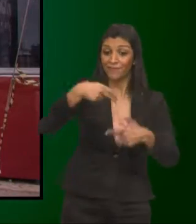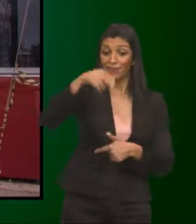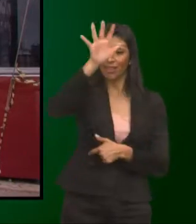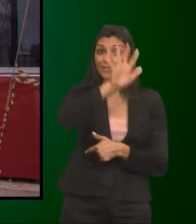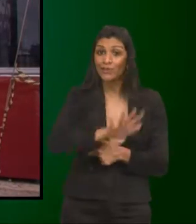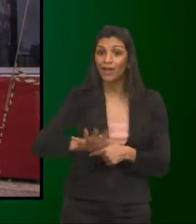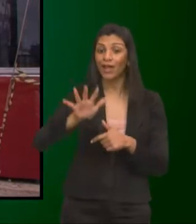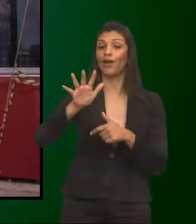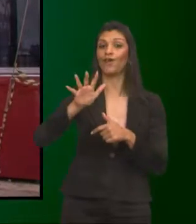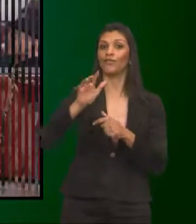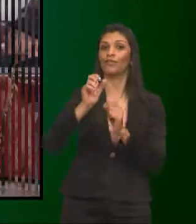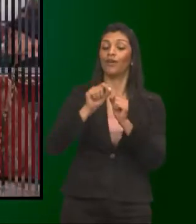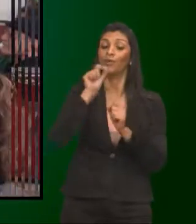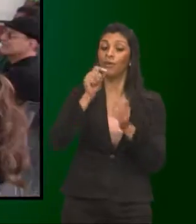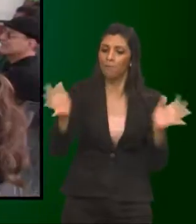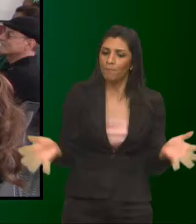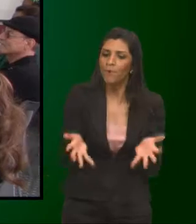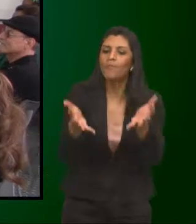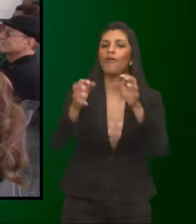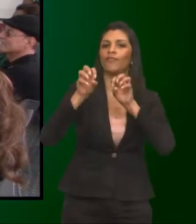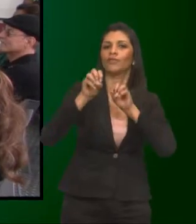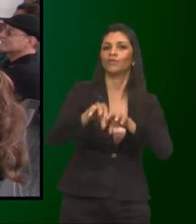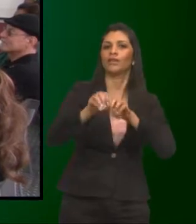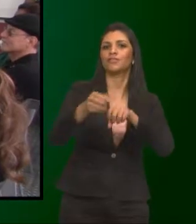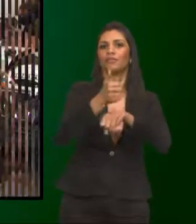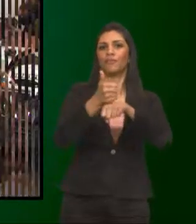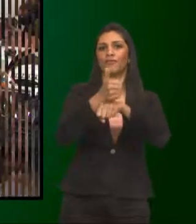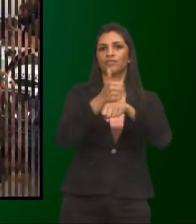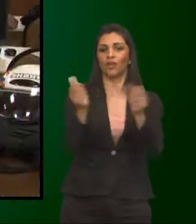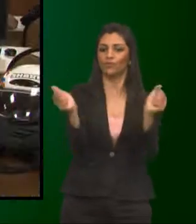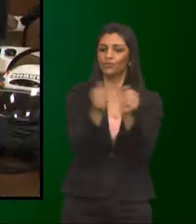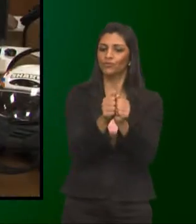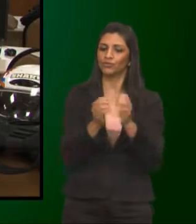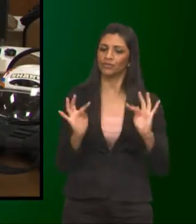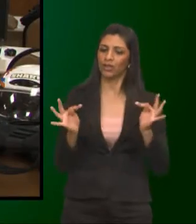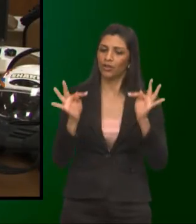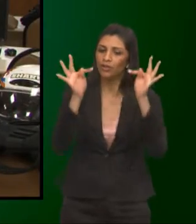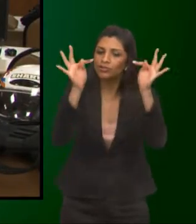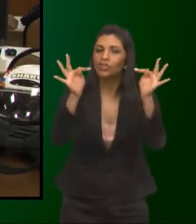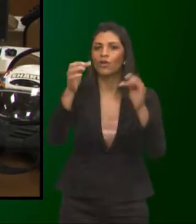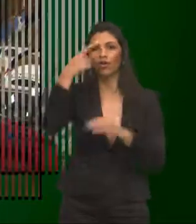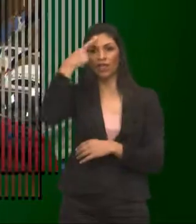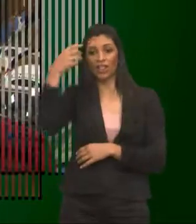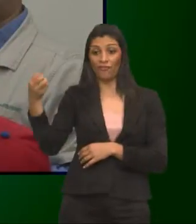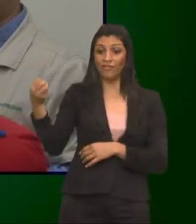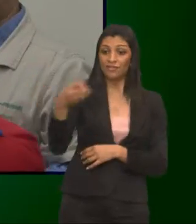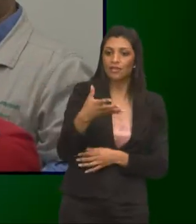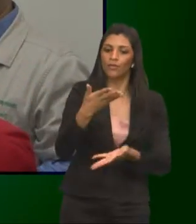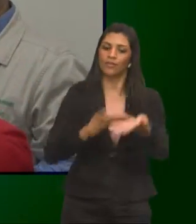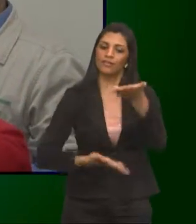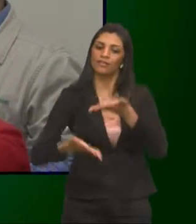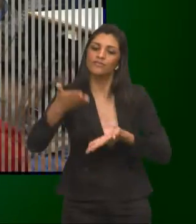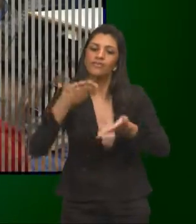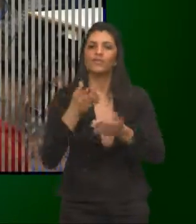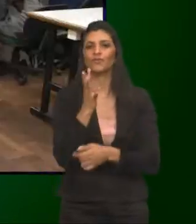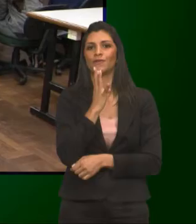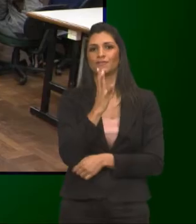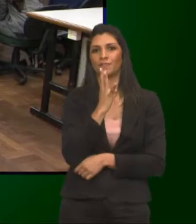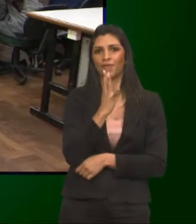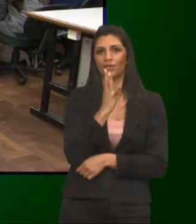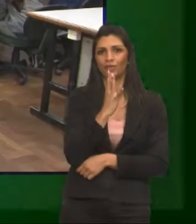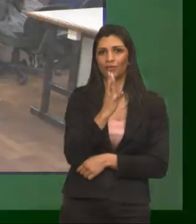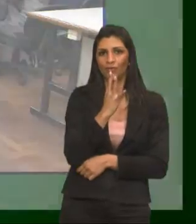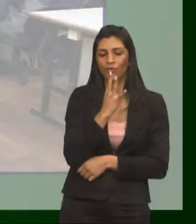de Aprendizagem Industrial promove a educação profissional e tecnológica, a inovação e a transferência